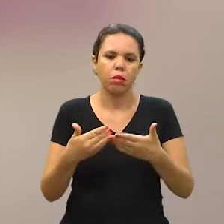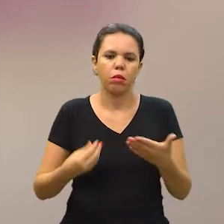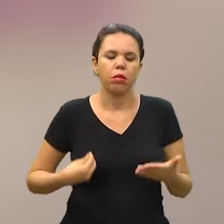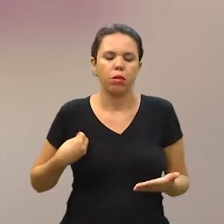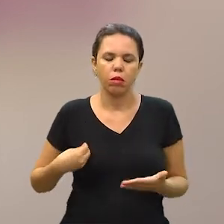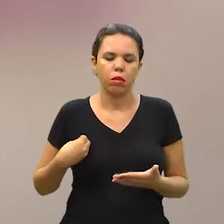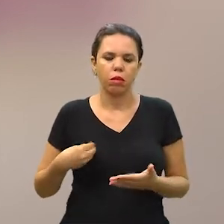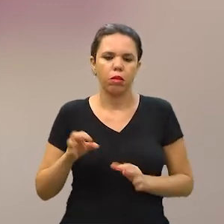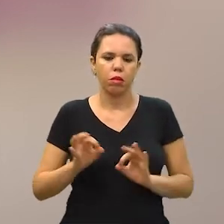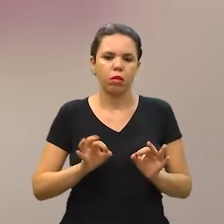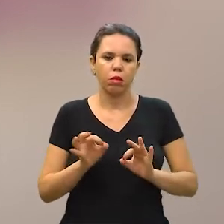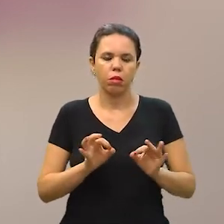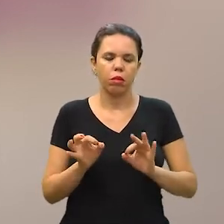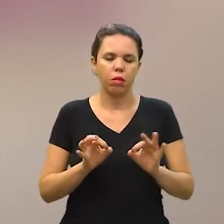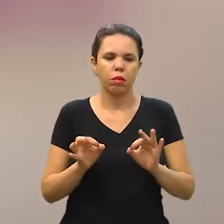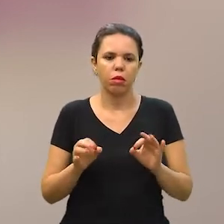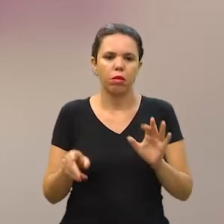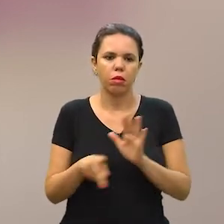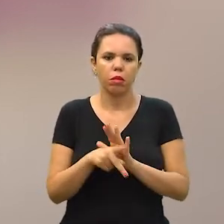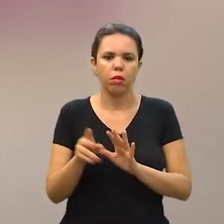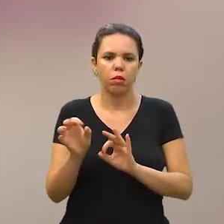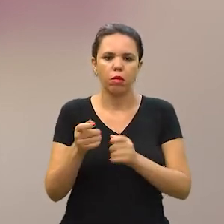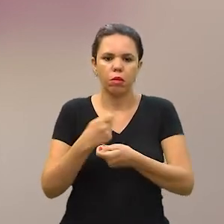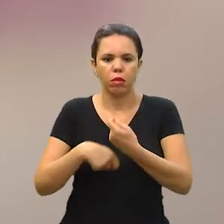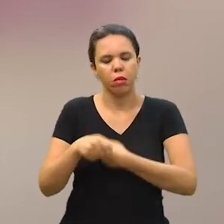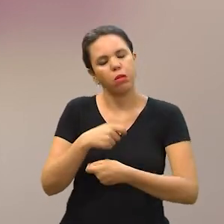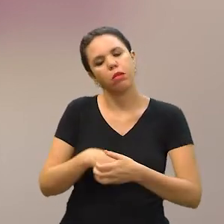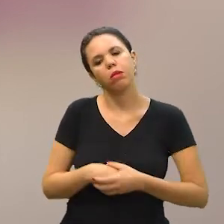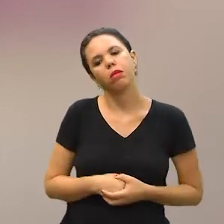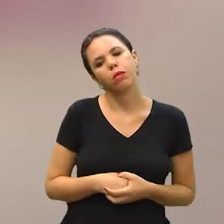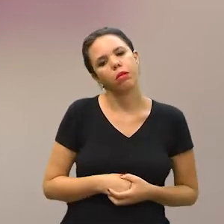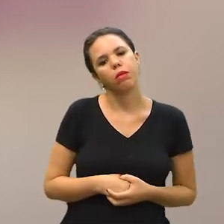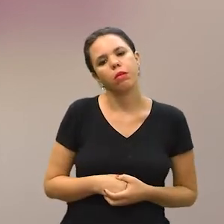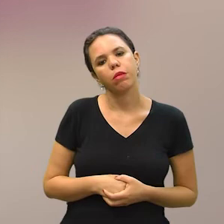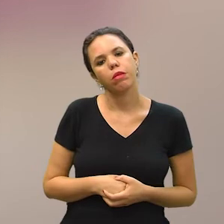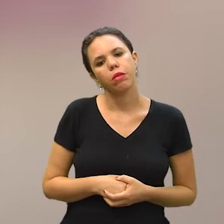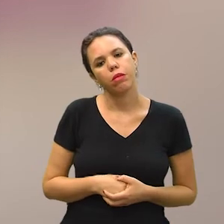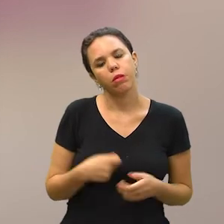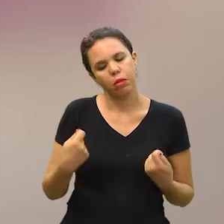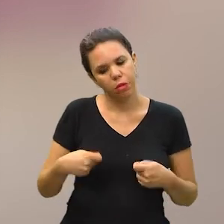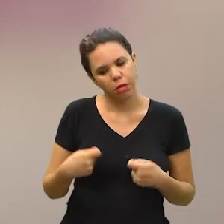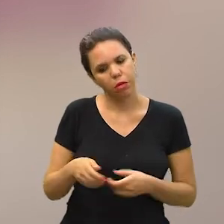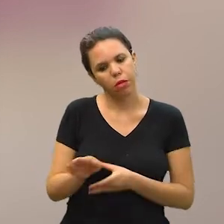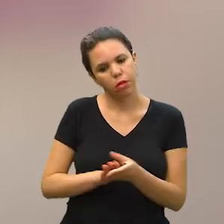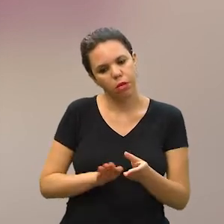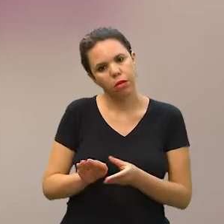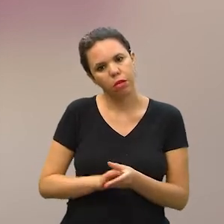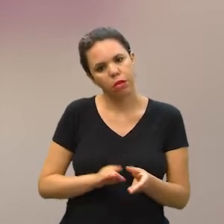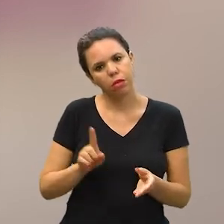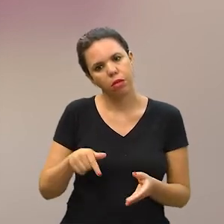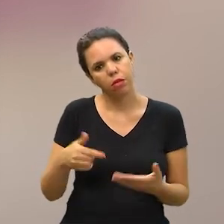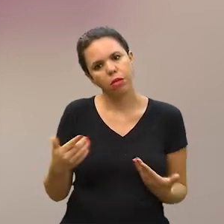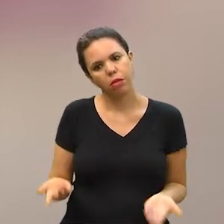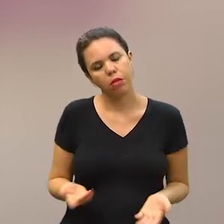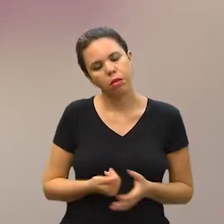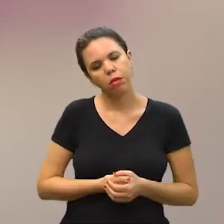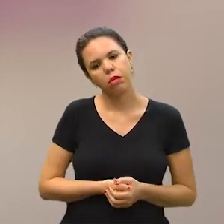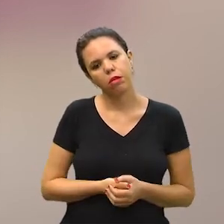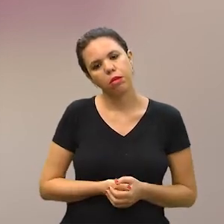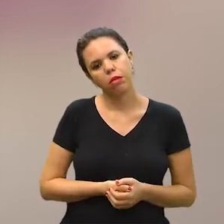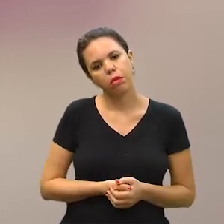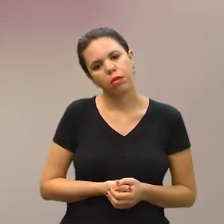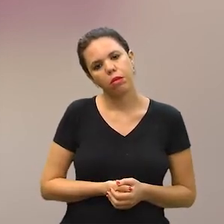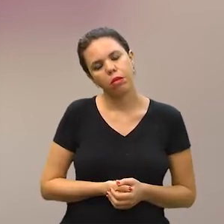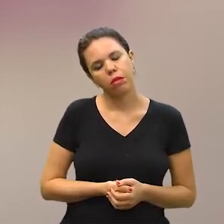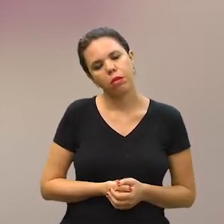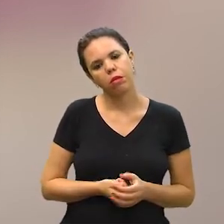rotina, né? O planejamento em si, aquela organização em si. Então, ele também precisa de uma orientação para isso.